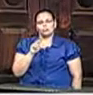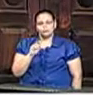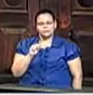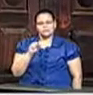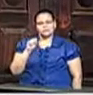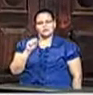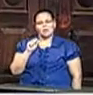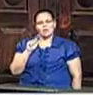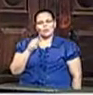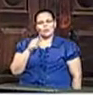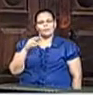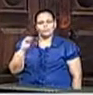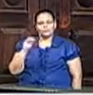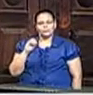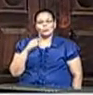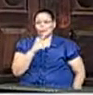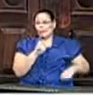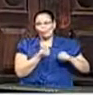Mas